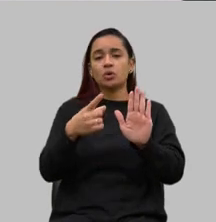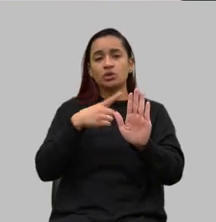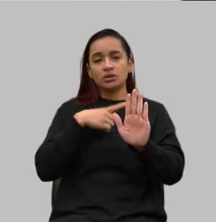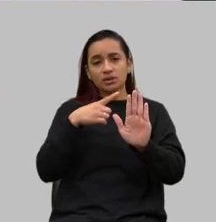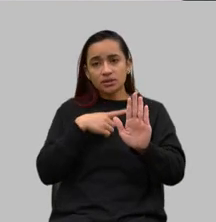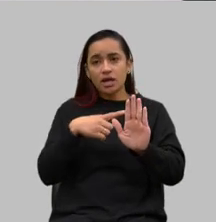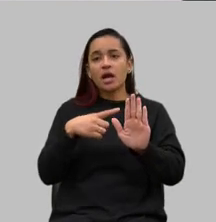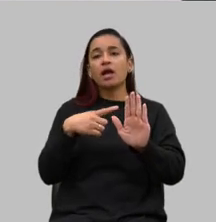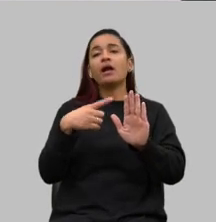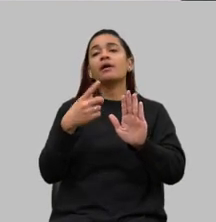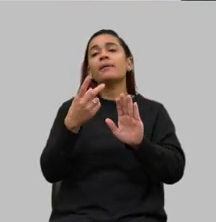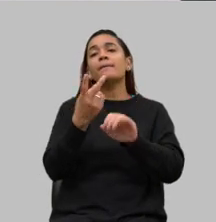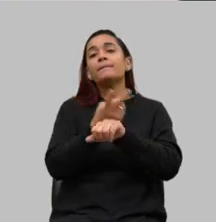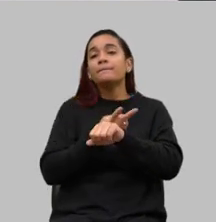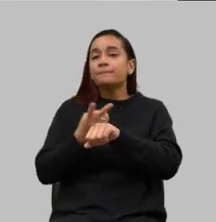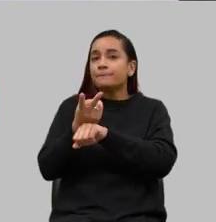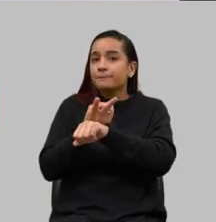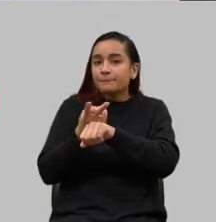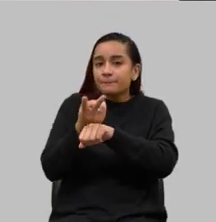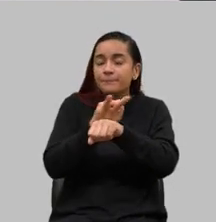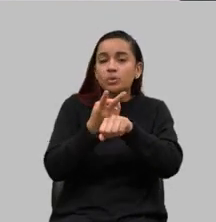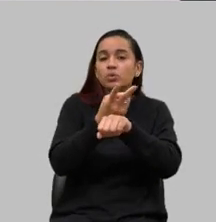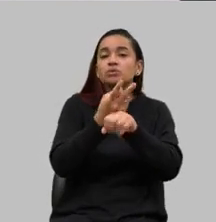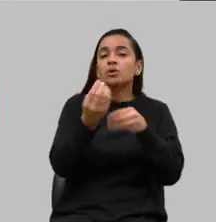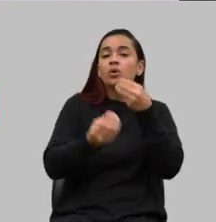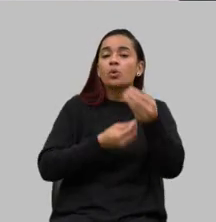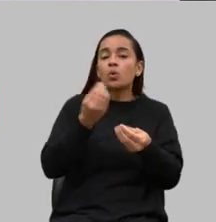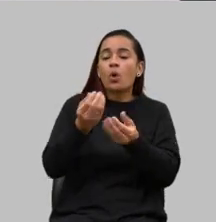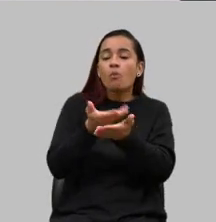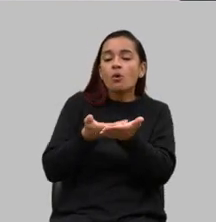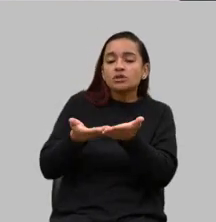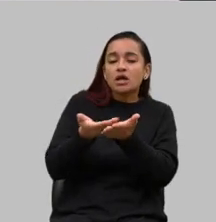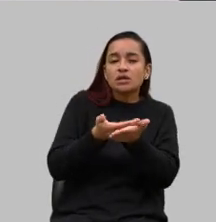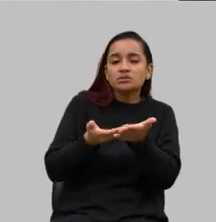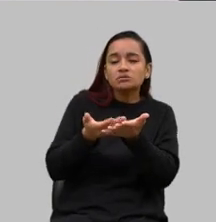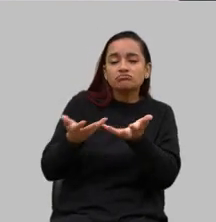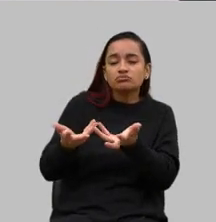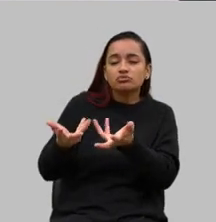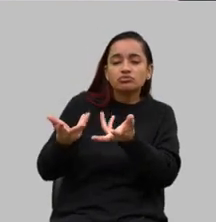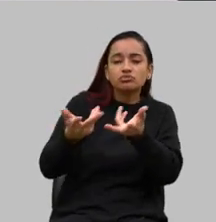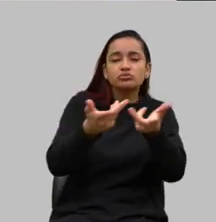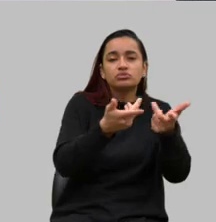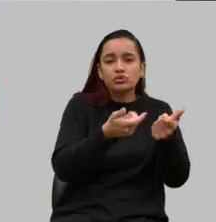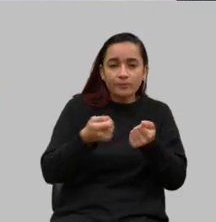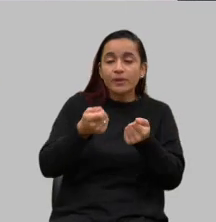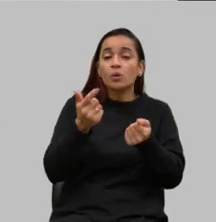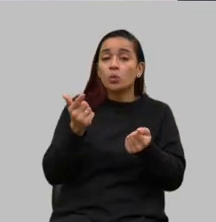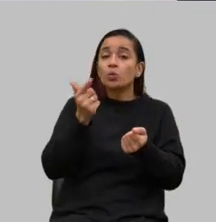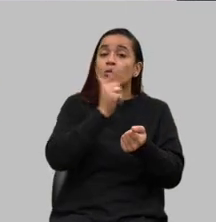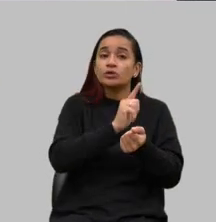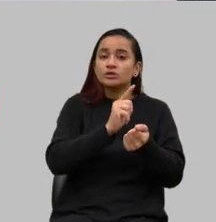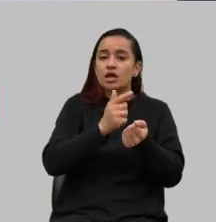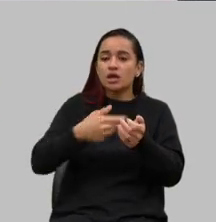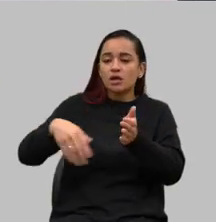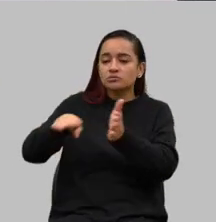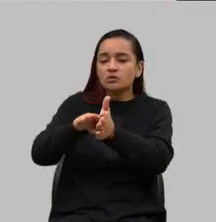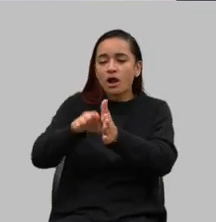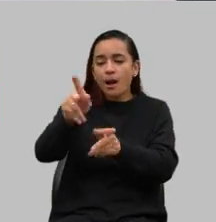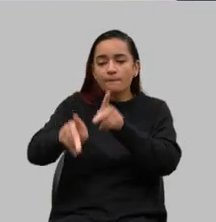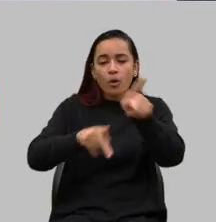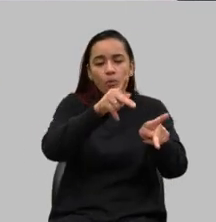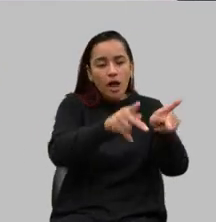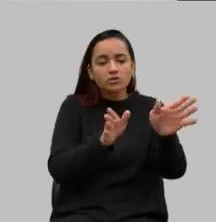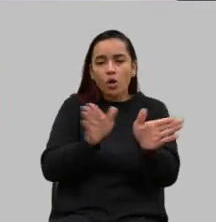eh de universalização do do saneamento eh de chegar realmente na população e nós